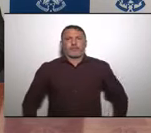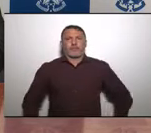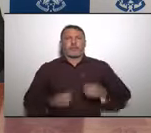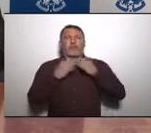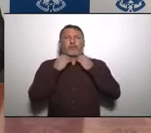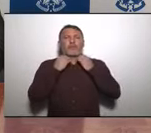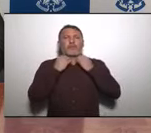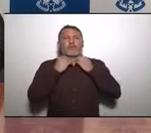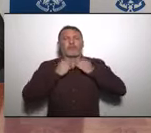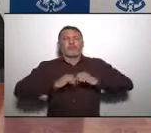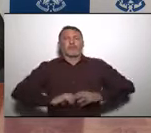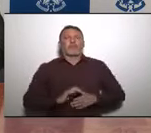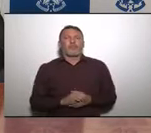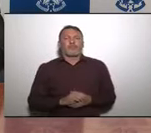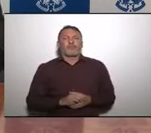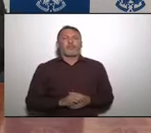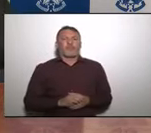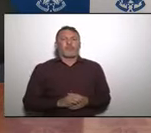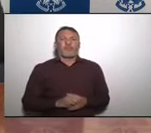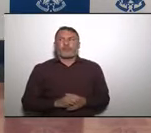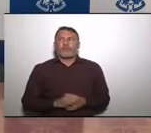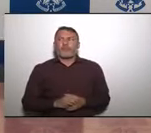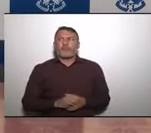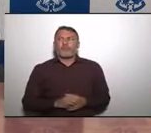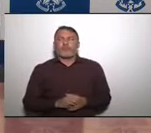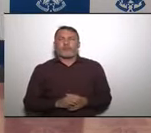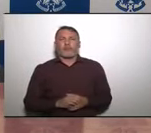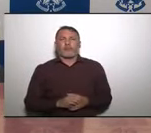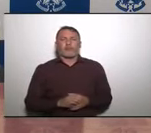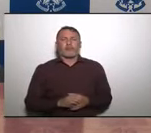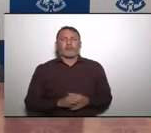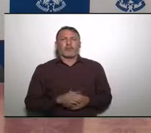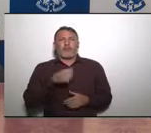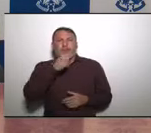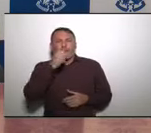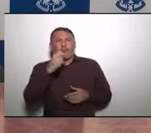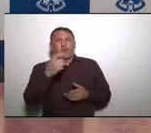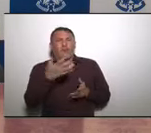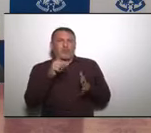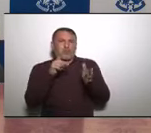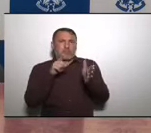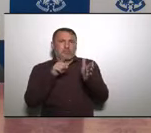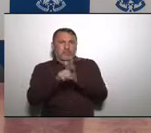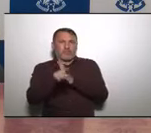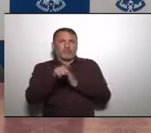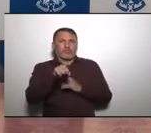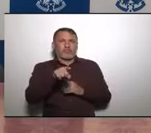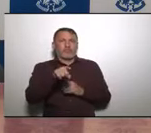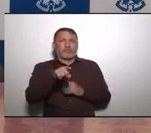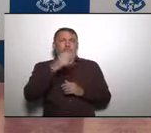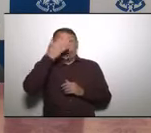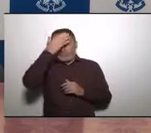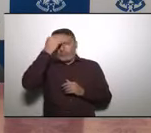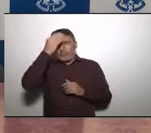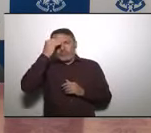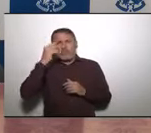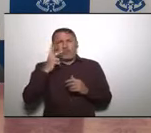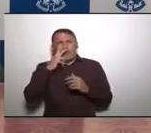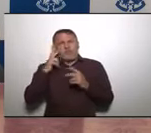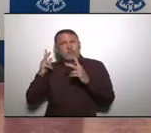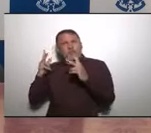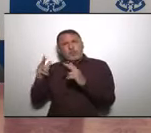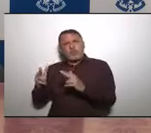alto, Fernanda. Oi, está me ouvindo? Agora sim, melhor? Fernanda. Tá, desculpa. A minha pergunta é nessa linha também